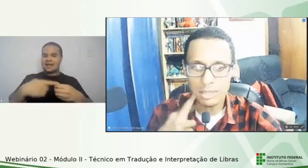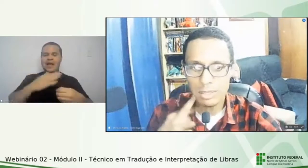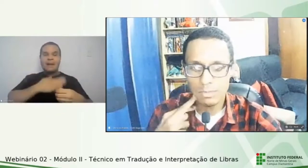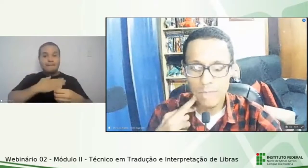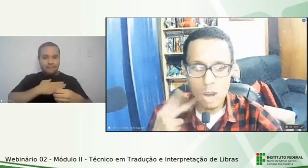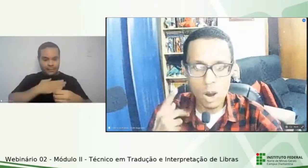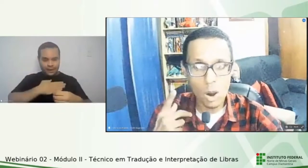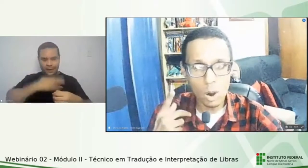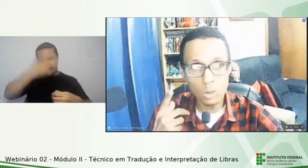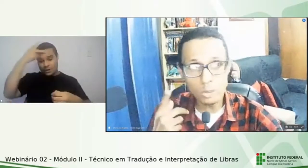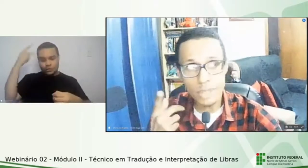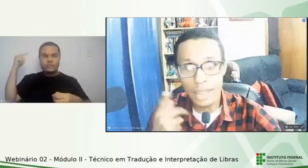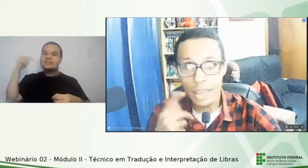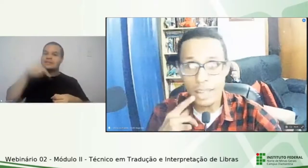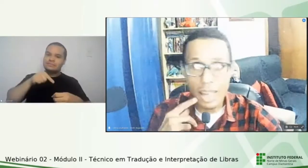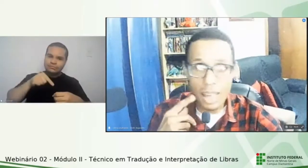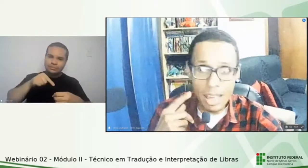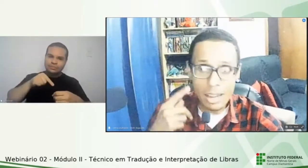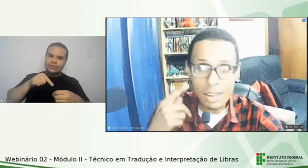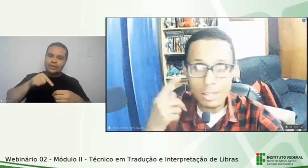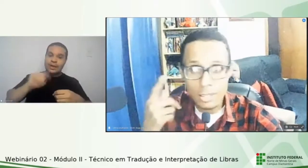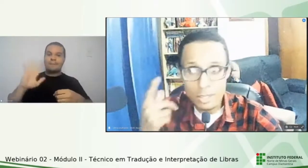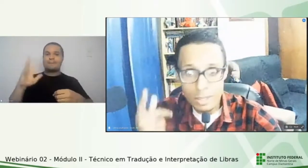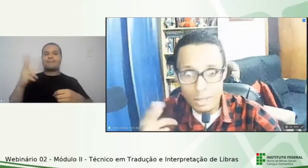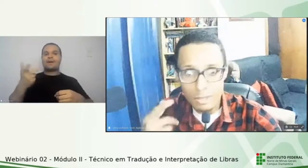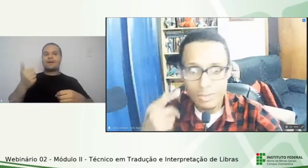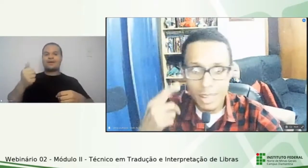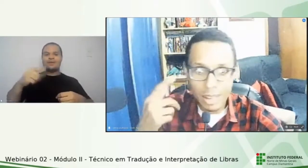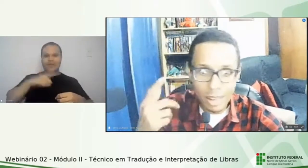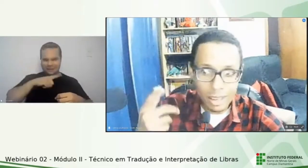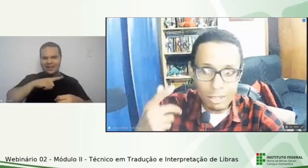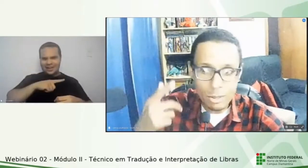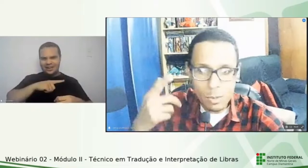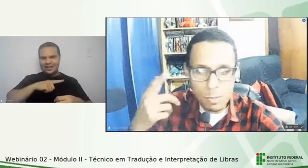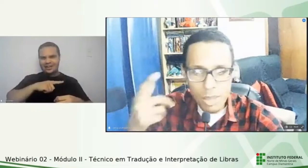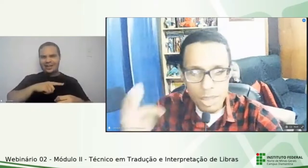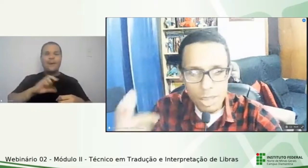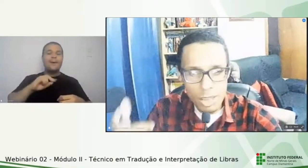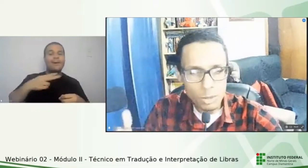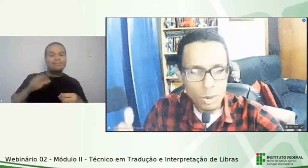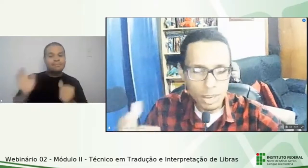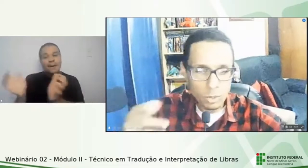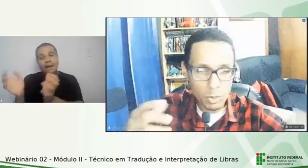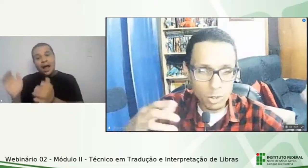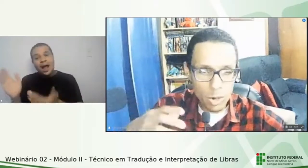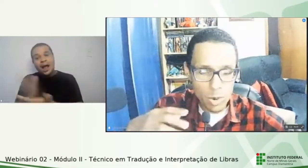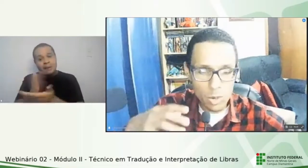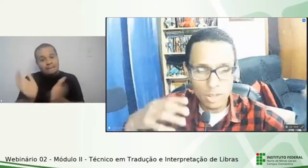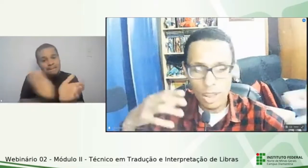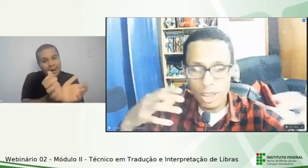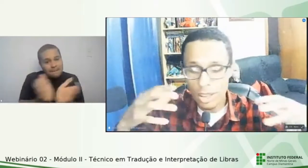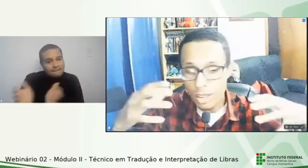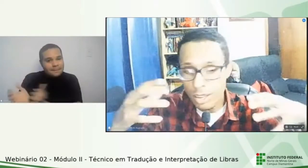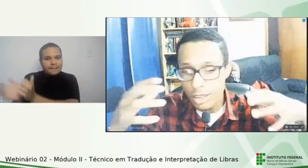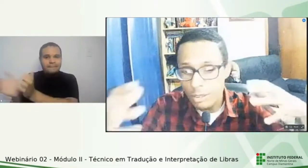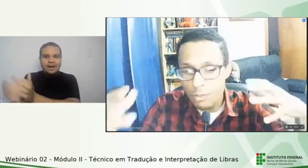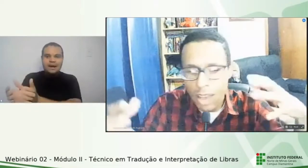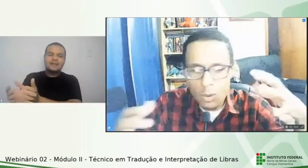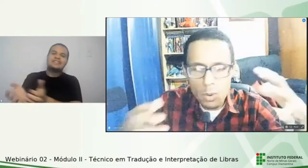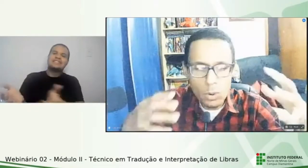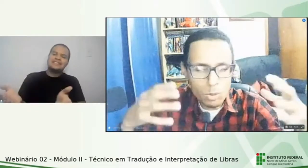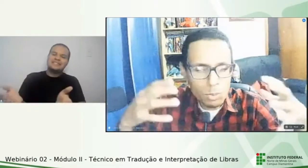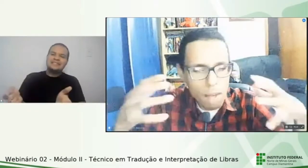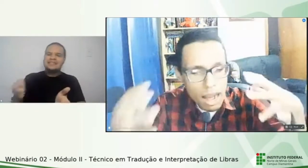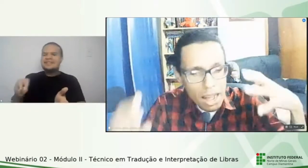sinais, ou tem aqueles, né, aqueles grupinhos ou aquelas pessoas que